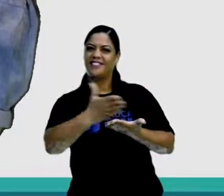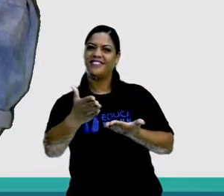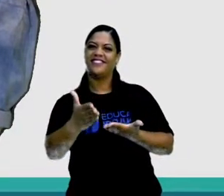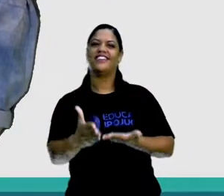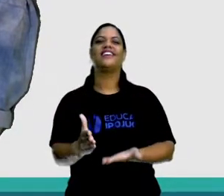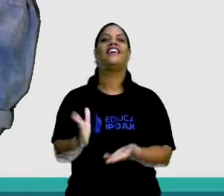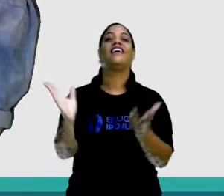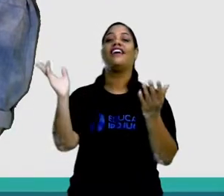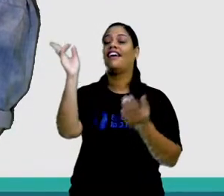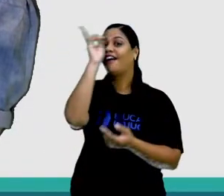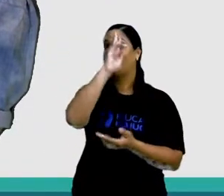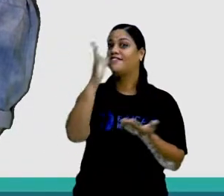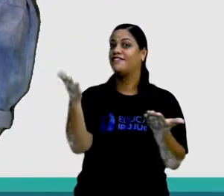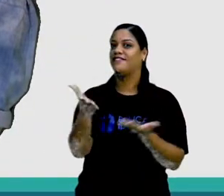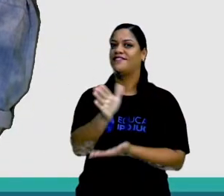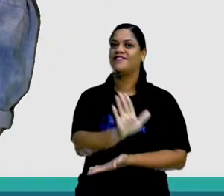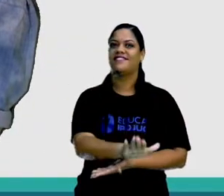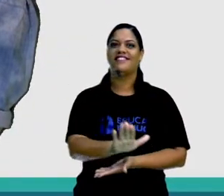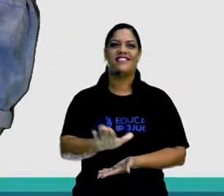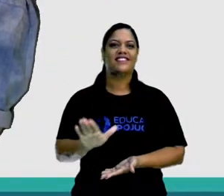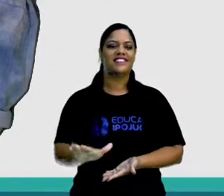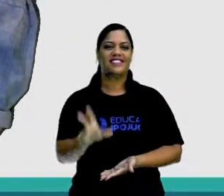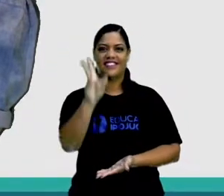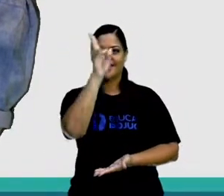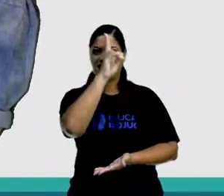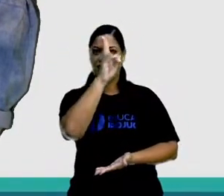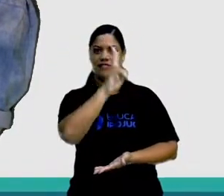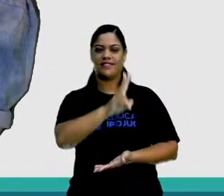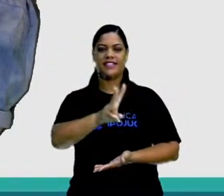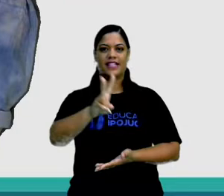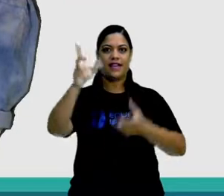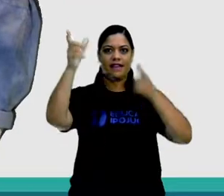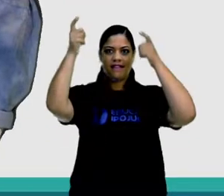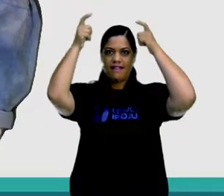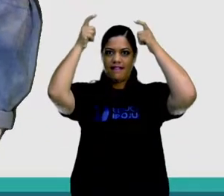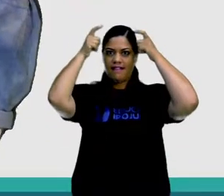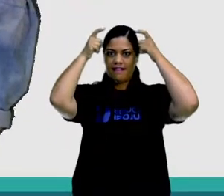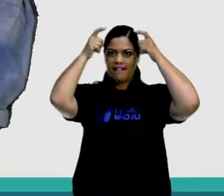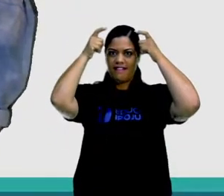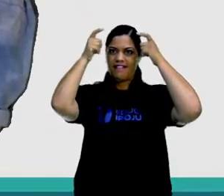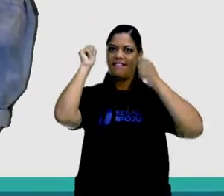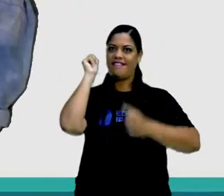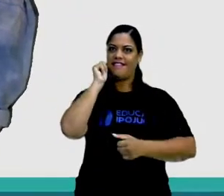E a história de hoje, criança, é a história da Rainha da Neve.